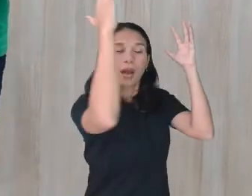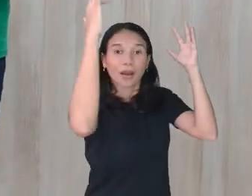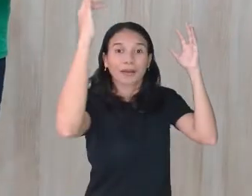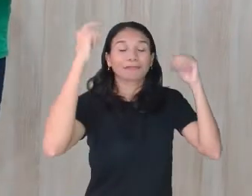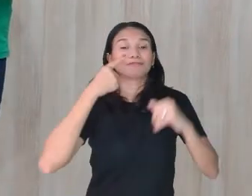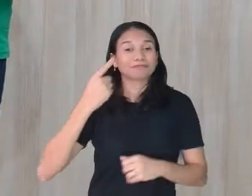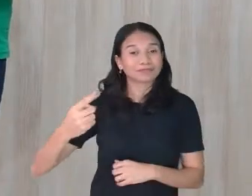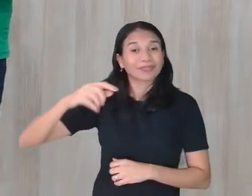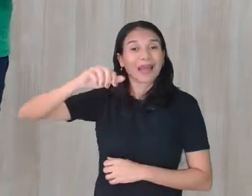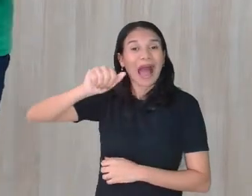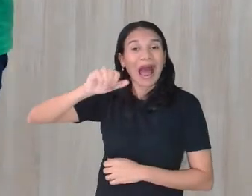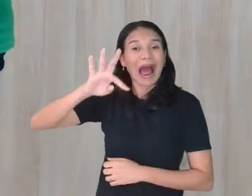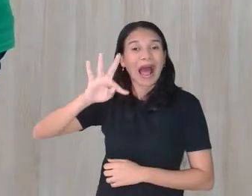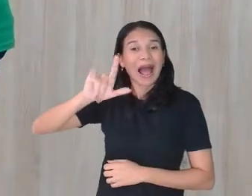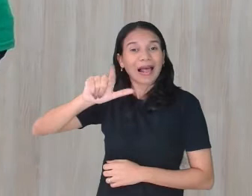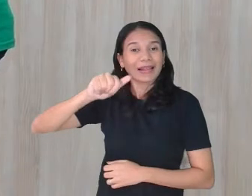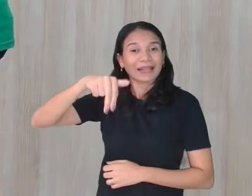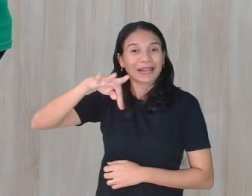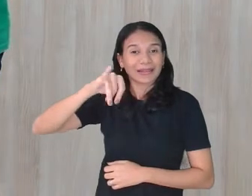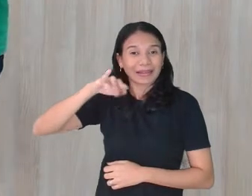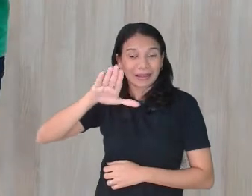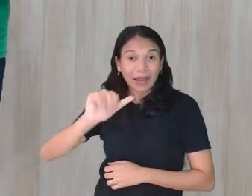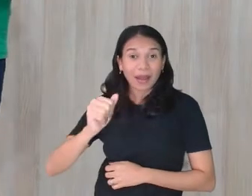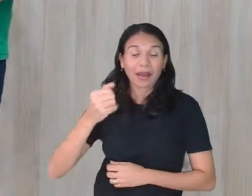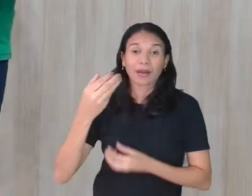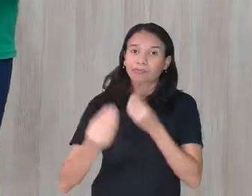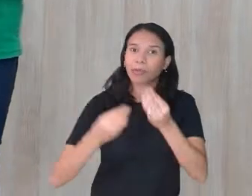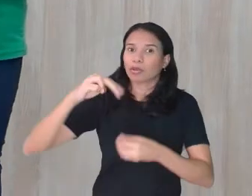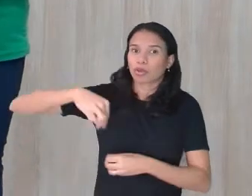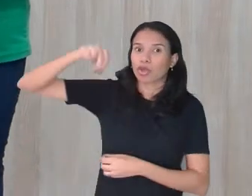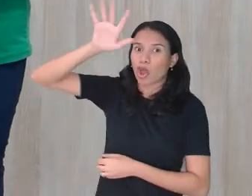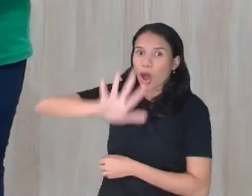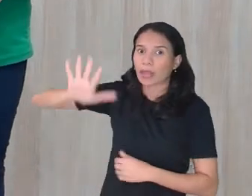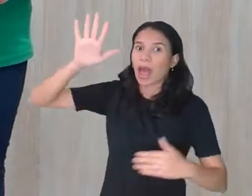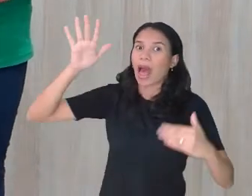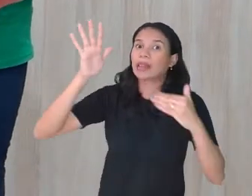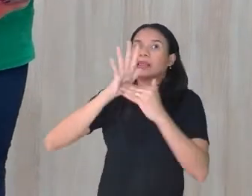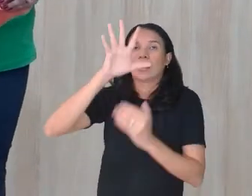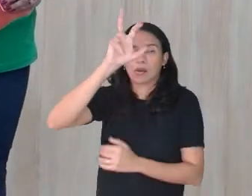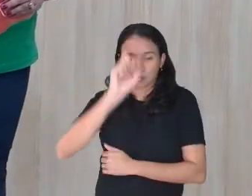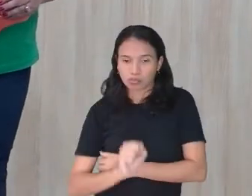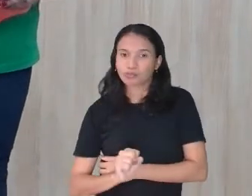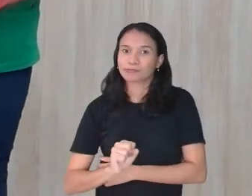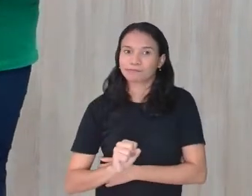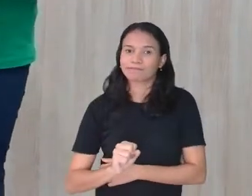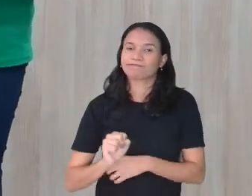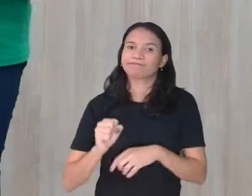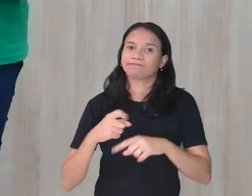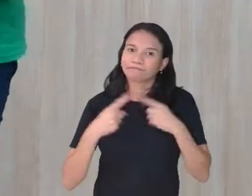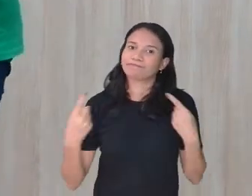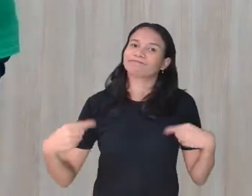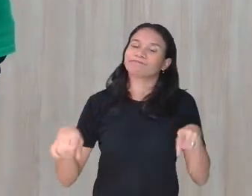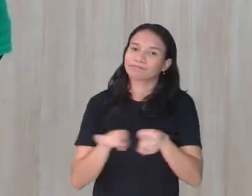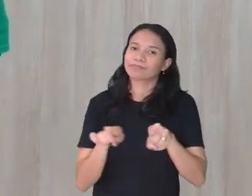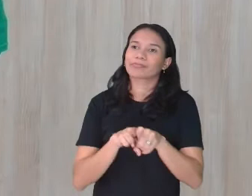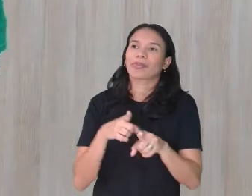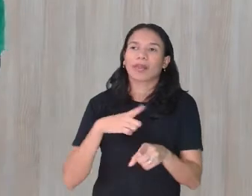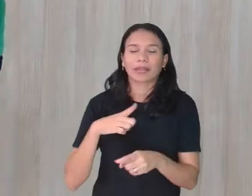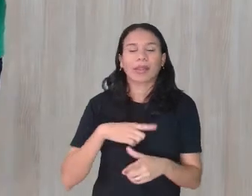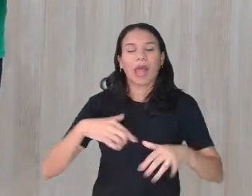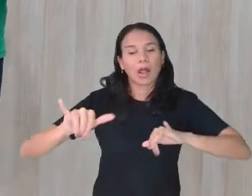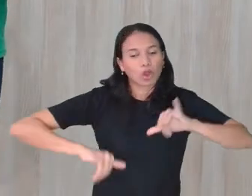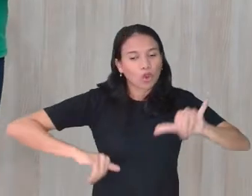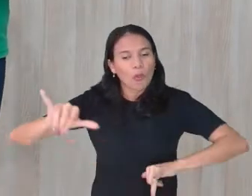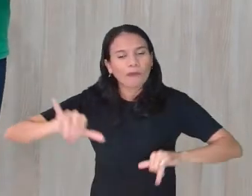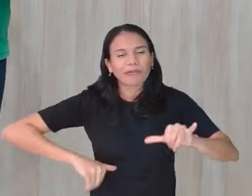Mata Atlântica, ela está desde da questão aí do Nordeste até o Sul. Mas também, gente, a Mata Atlântica é quem vem